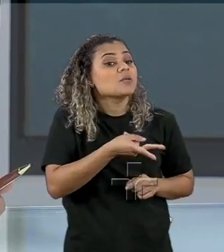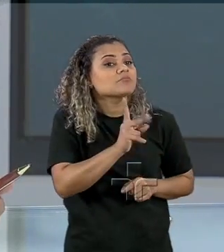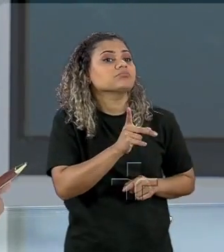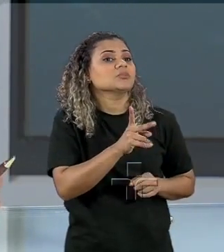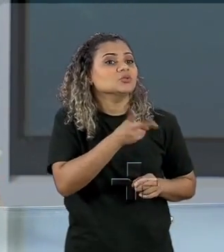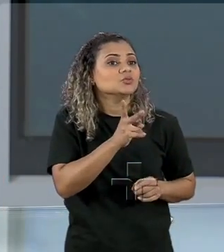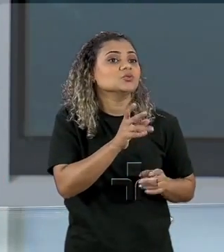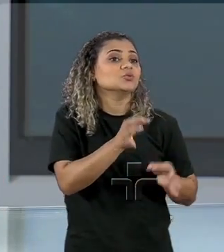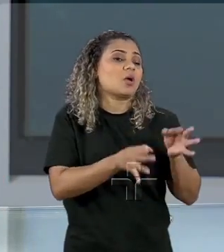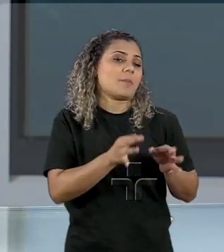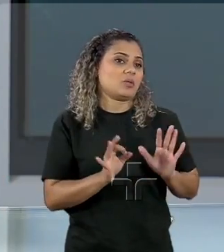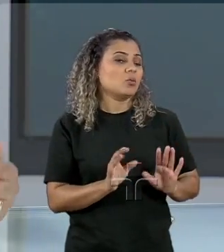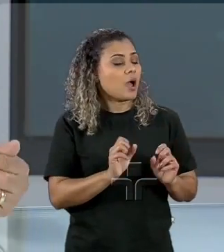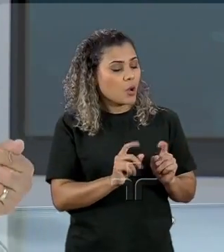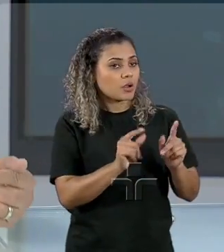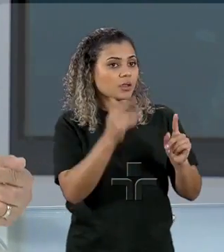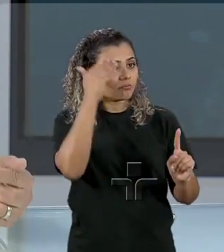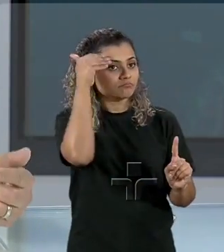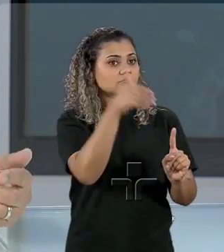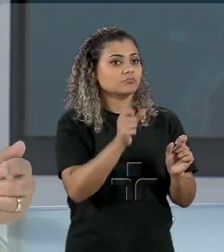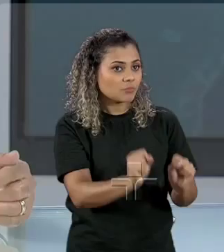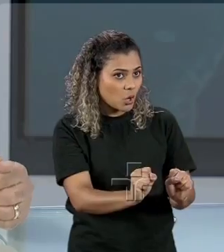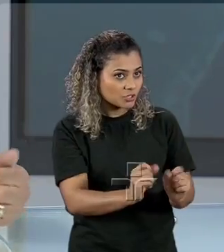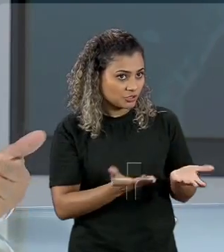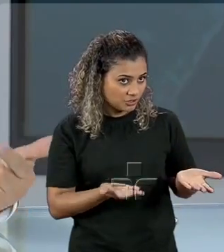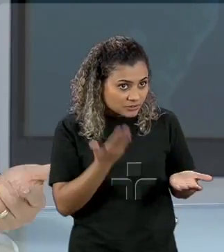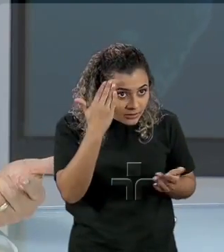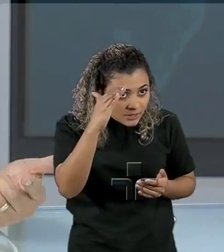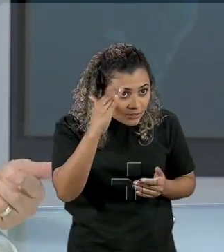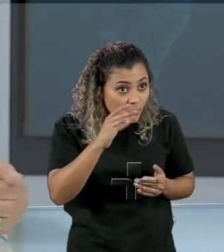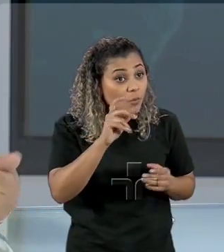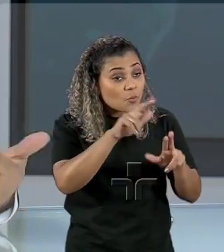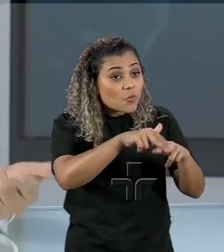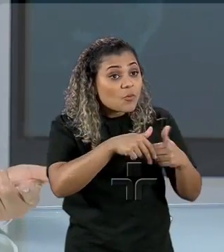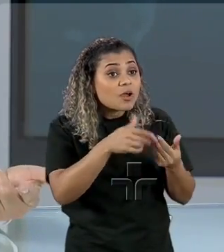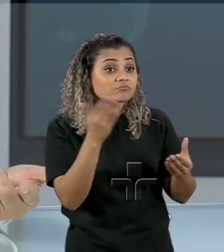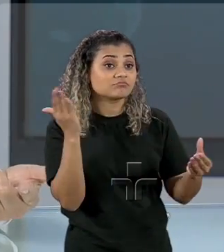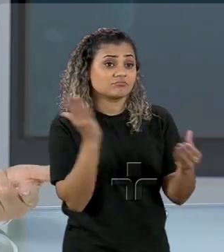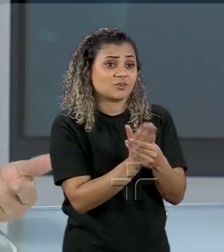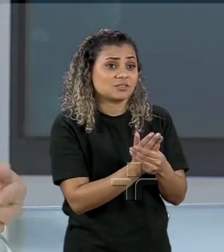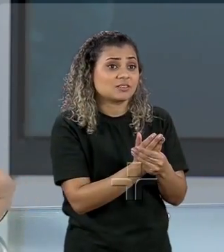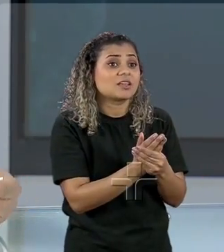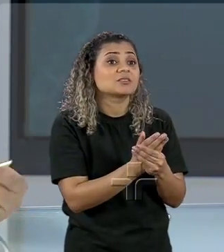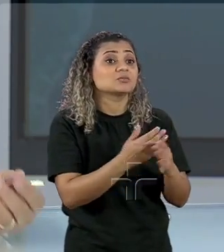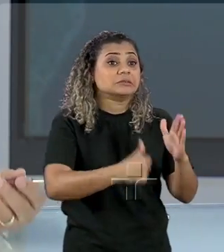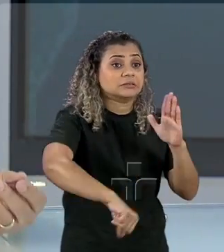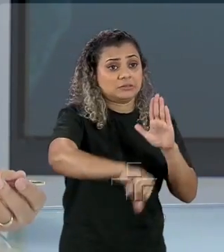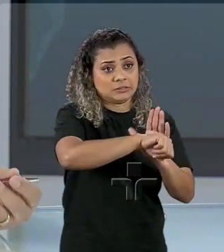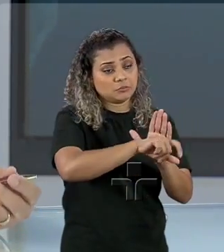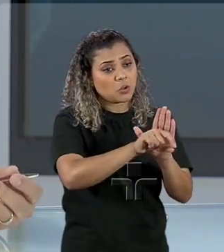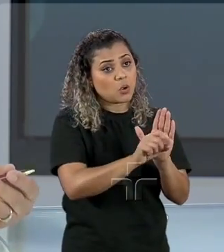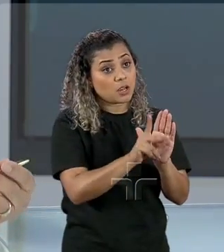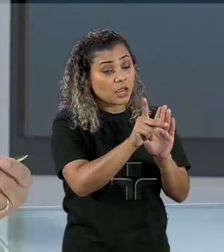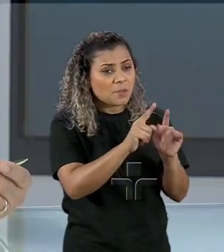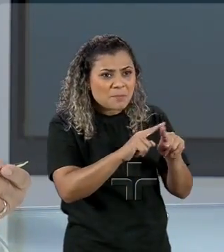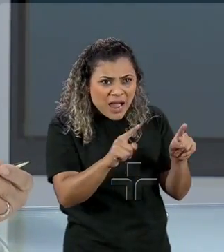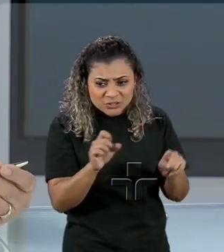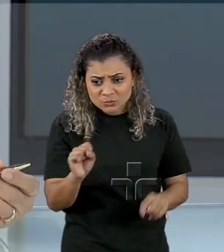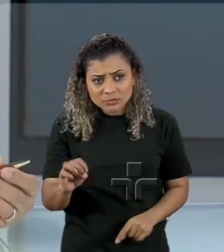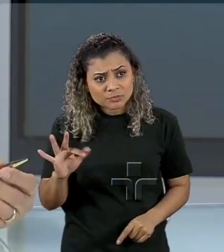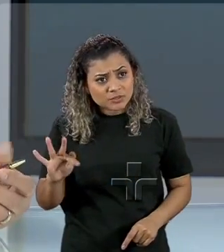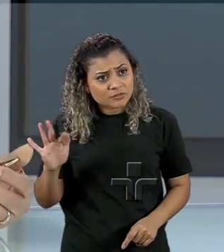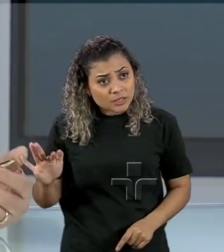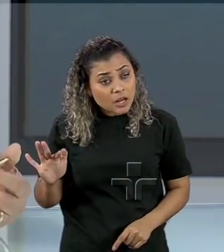trânsito em julgado de sentença penal condenatória. Mas não entendeu assim o Supremo